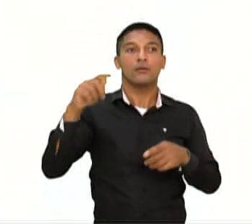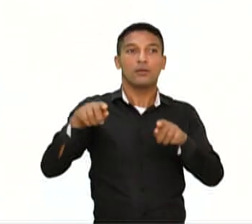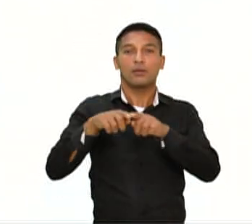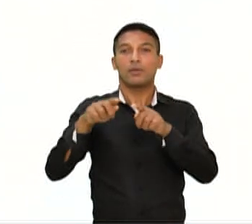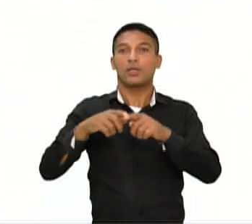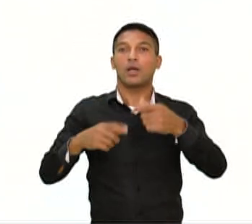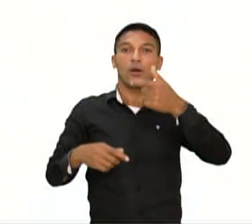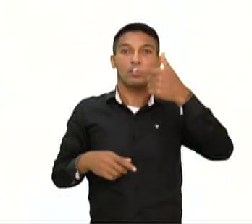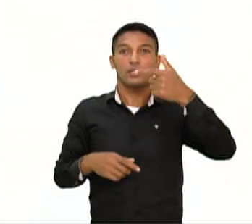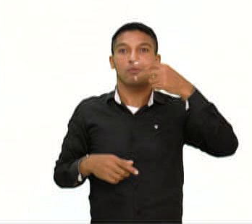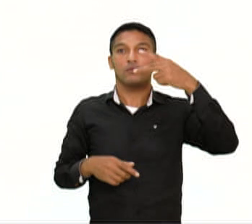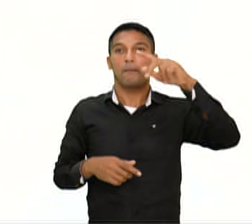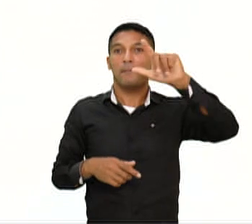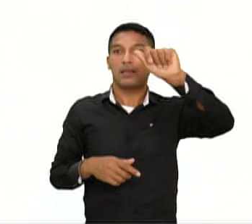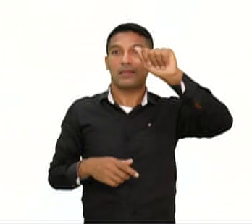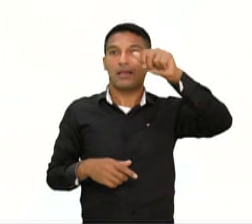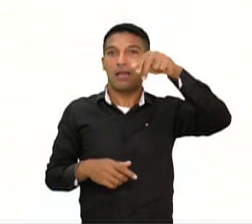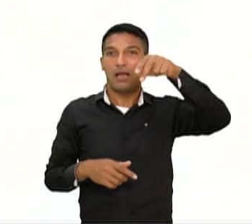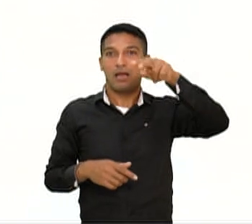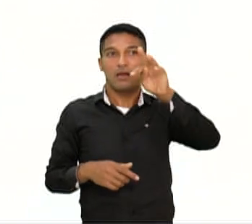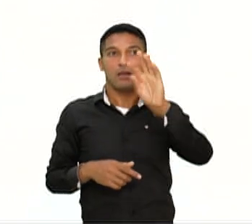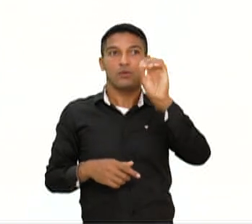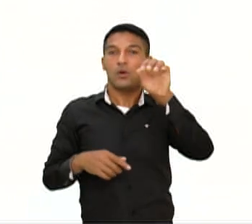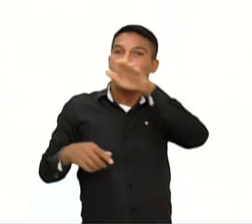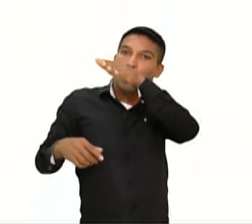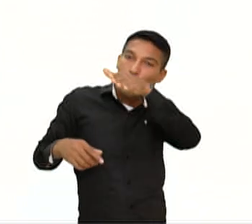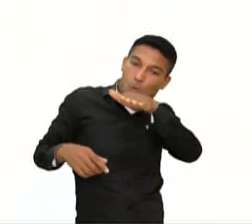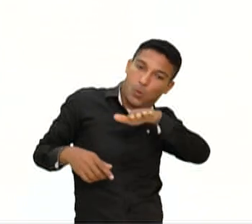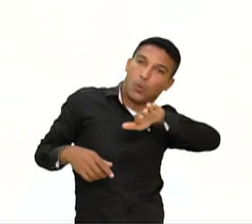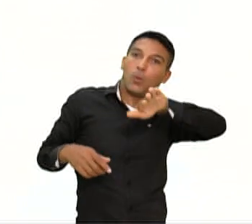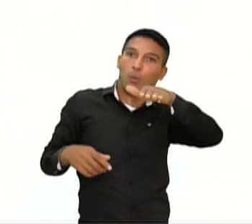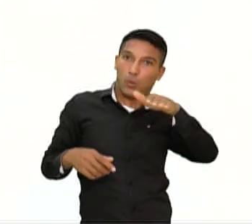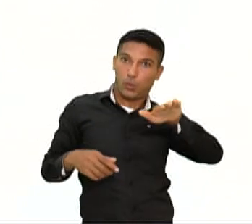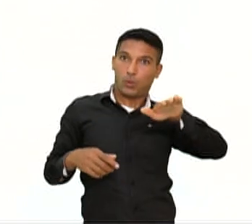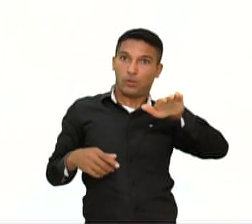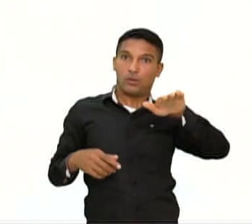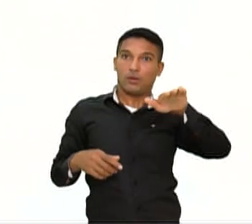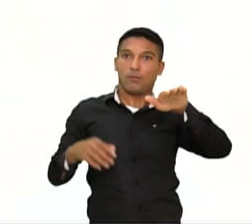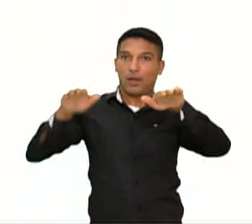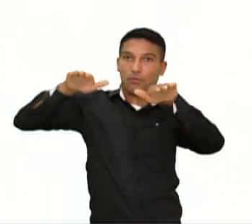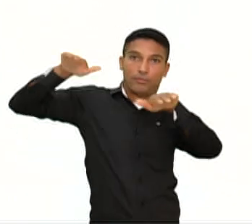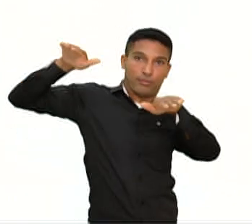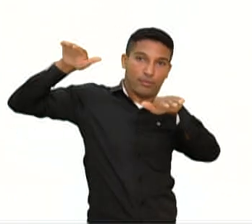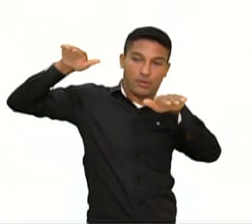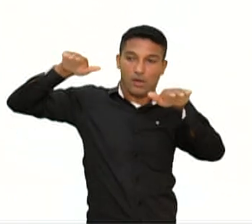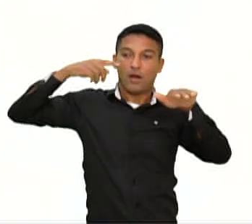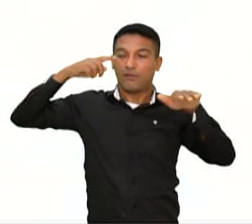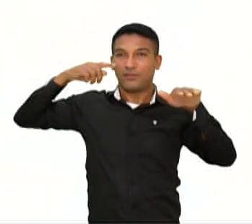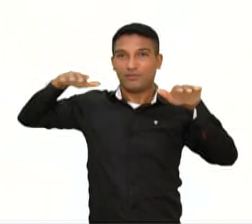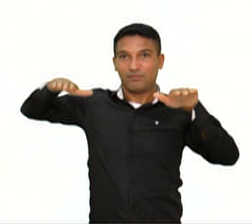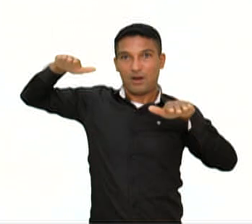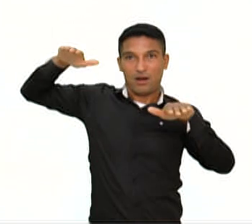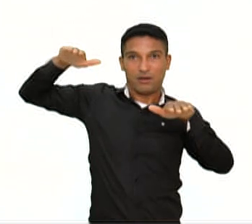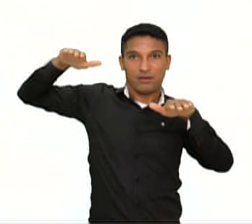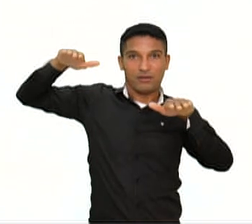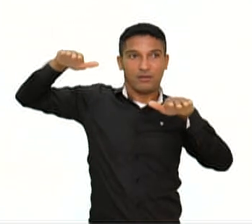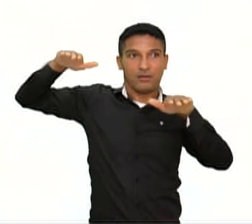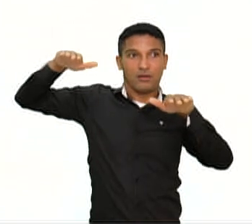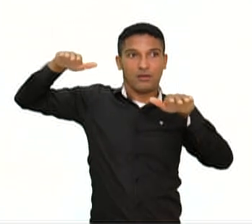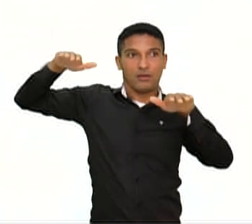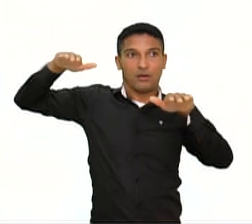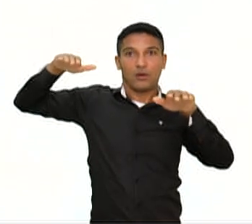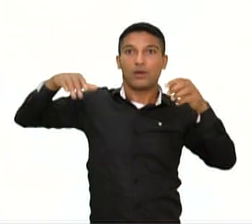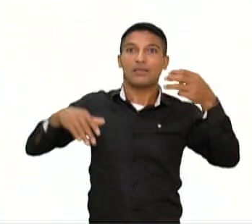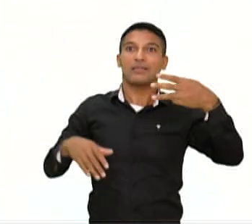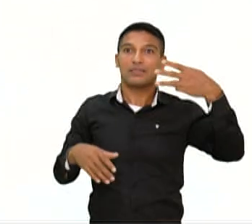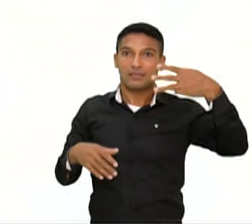planalto mais rebaixado, com uma estratificação de solo bem proeminente e diferenciada, e um terceiro planalto que também